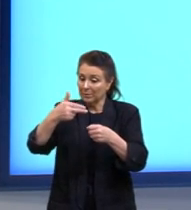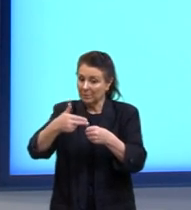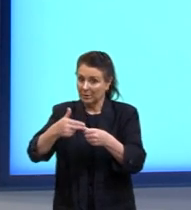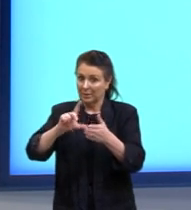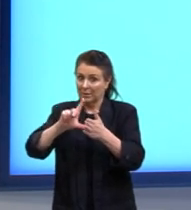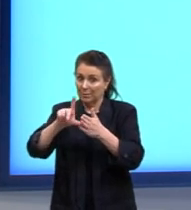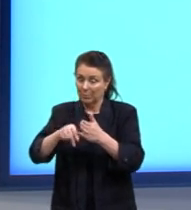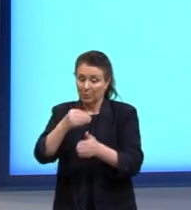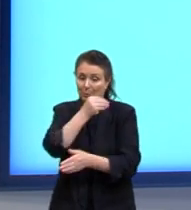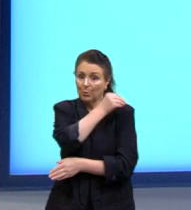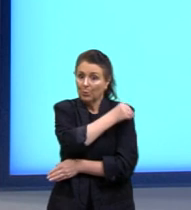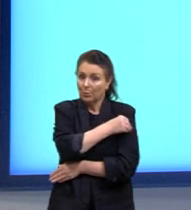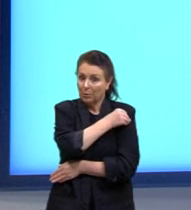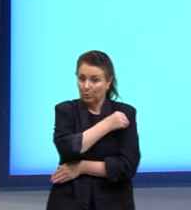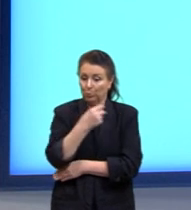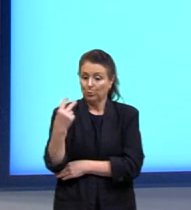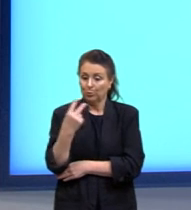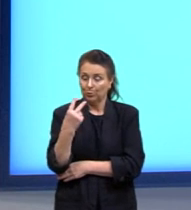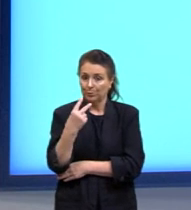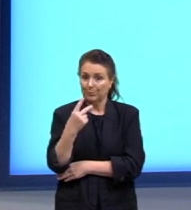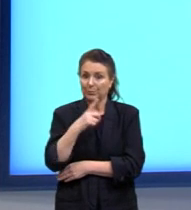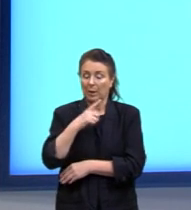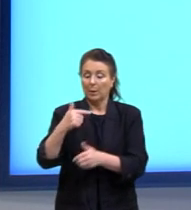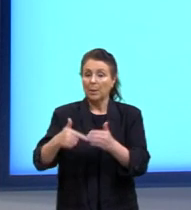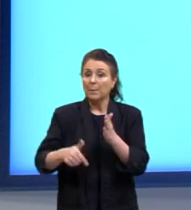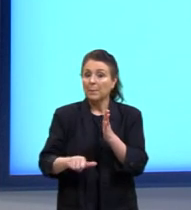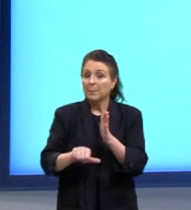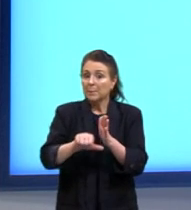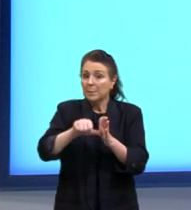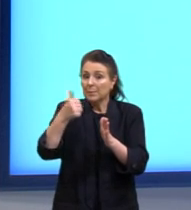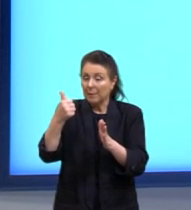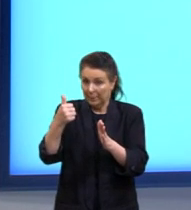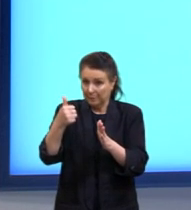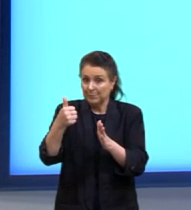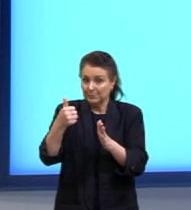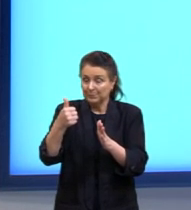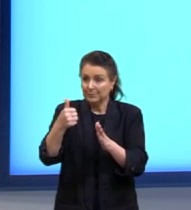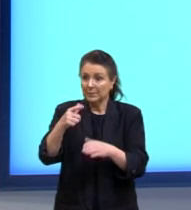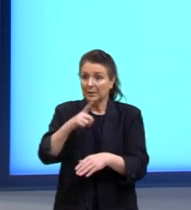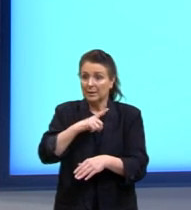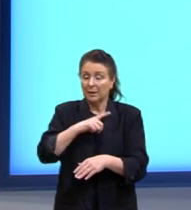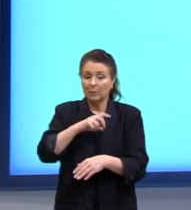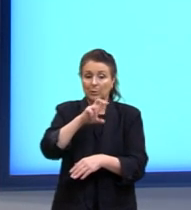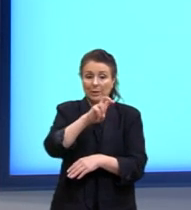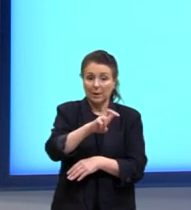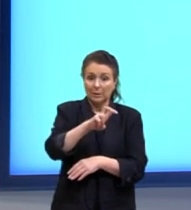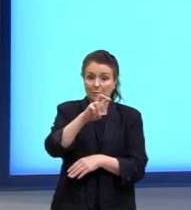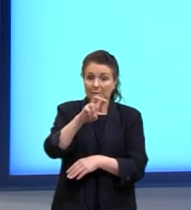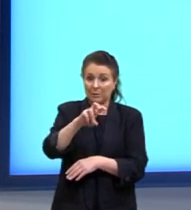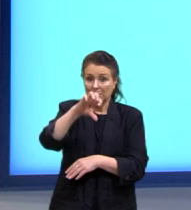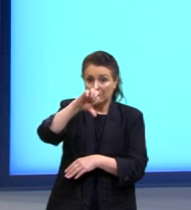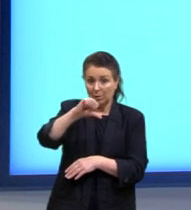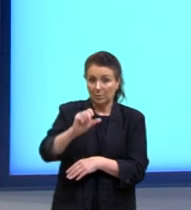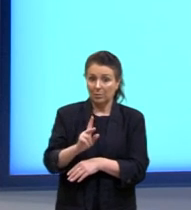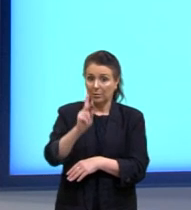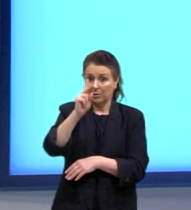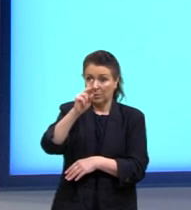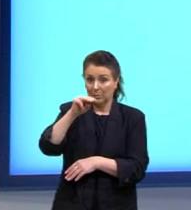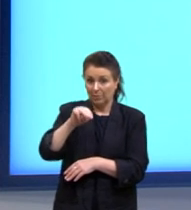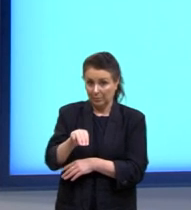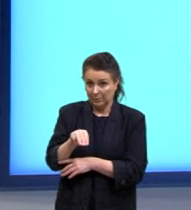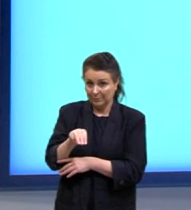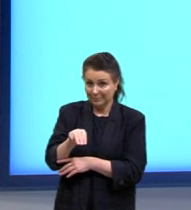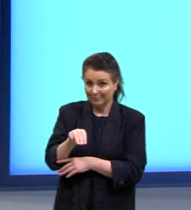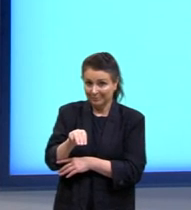álcool e aí nós teríamos o seguinte o primeiro abastecimento nós teríamos 559 km